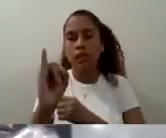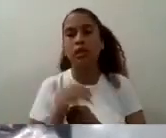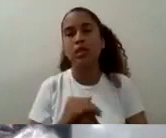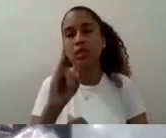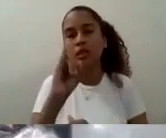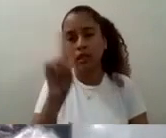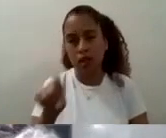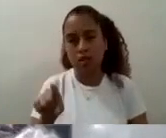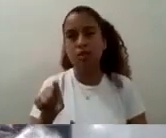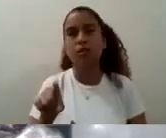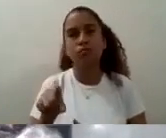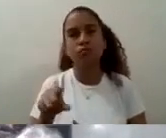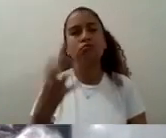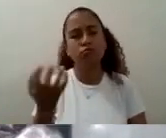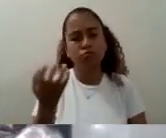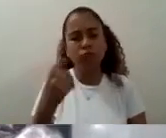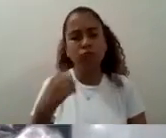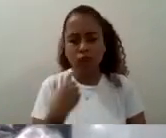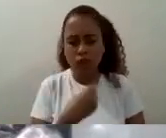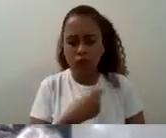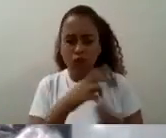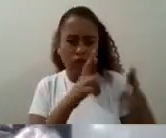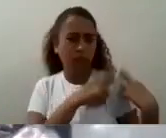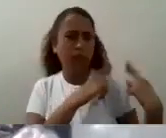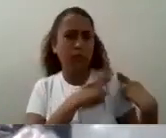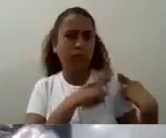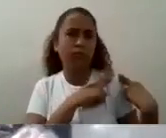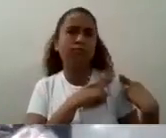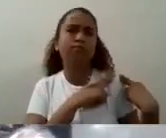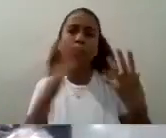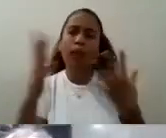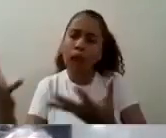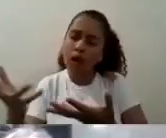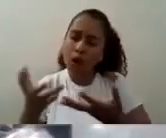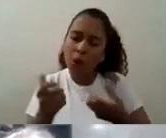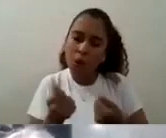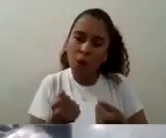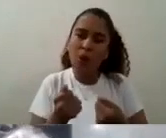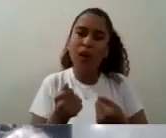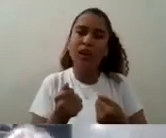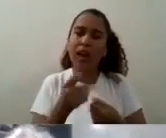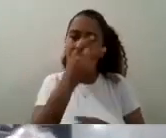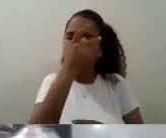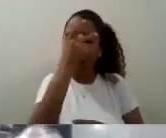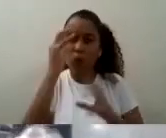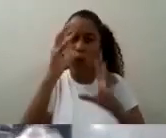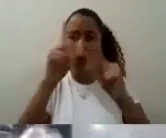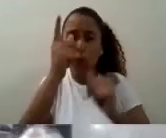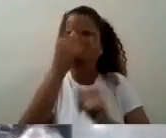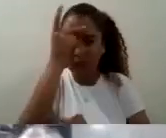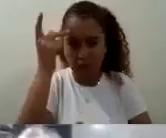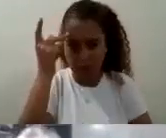arrependimento contribua para assumirmos posturas de acolhimento e respeito em relação a todas as